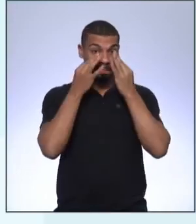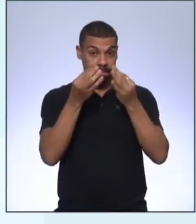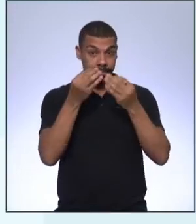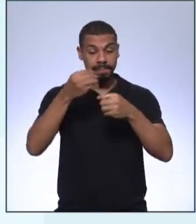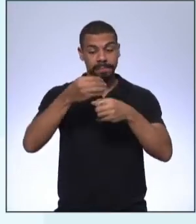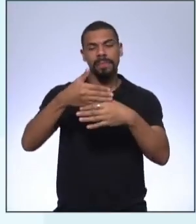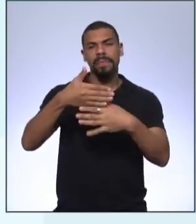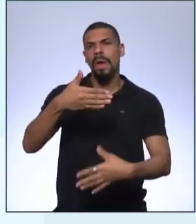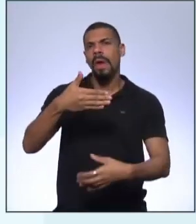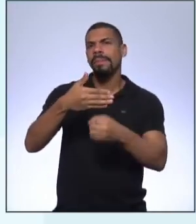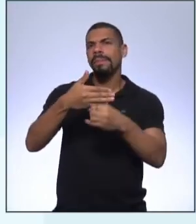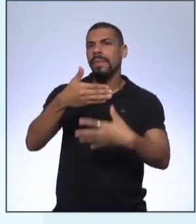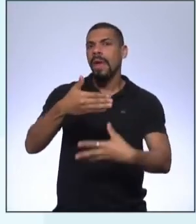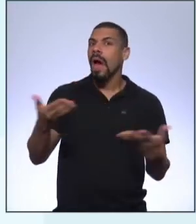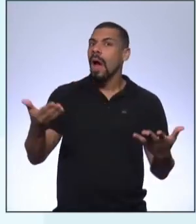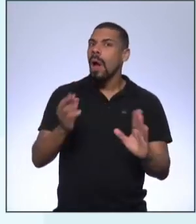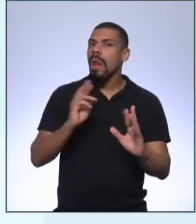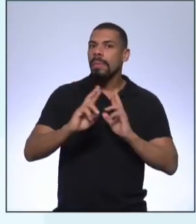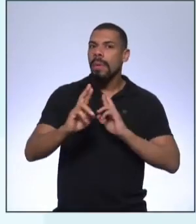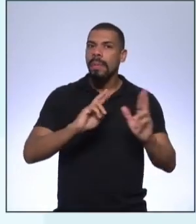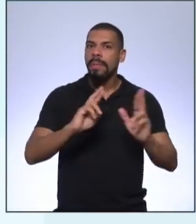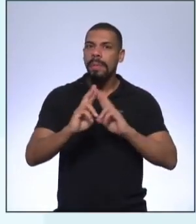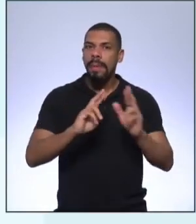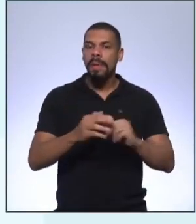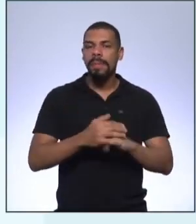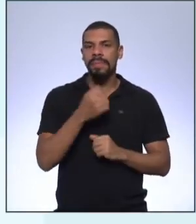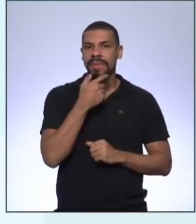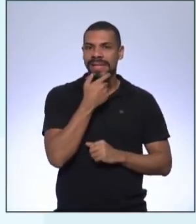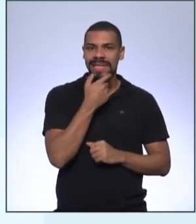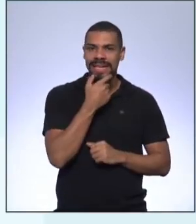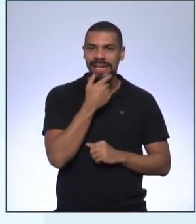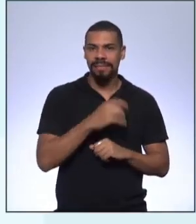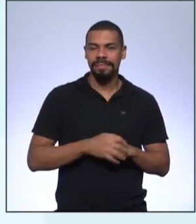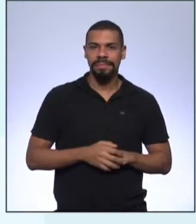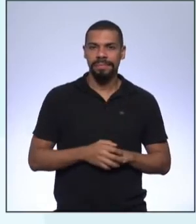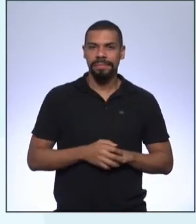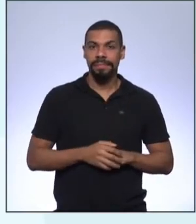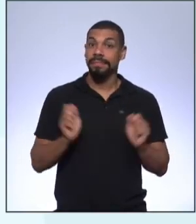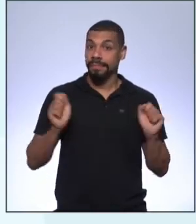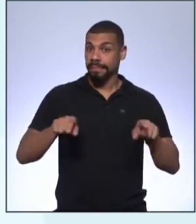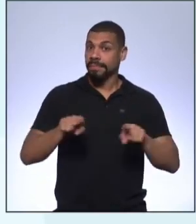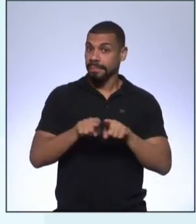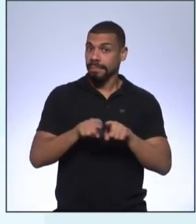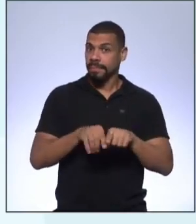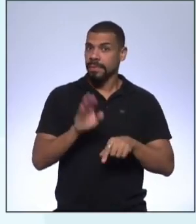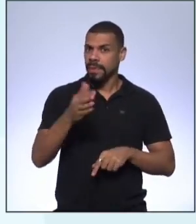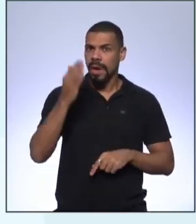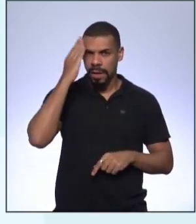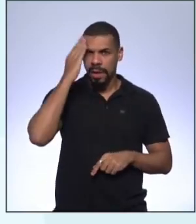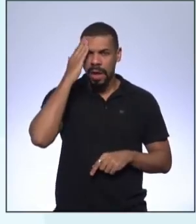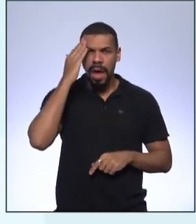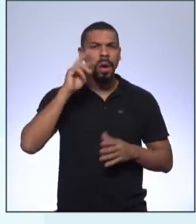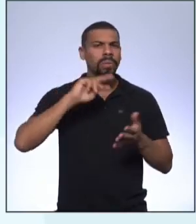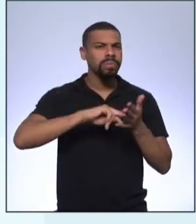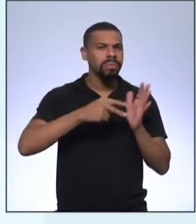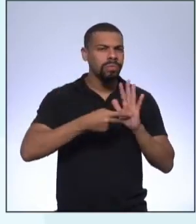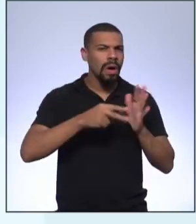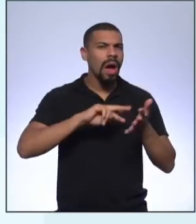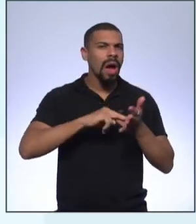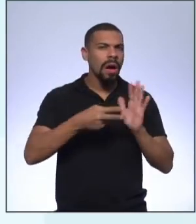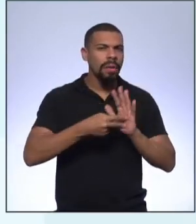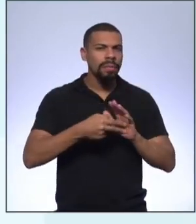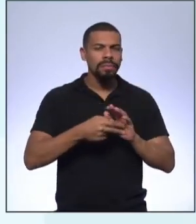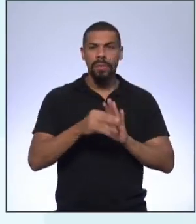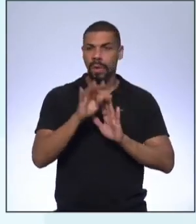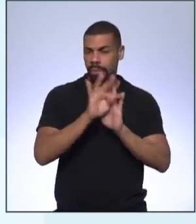chat? Coloque em inglês no chat agora, mas sem usar aquelas palavras que a gente já sabe, que você já sabe o significado. Então vamos